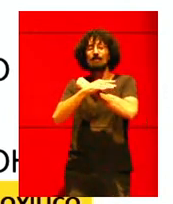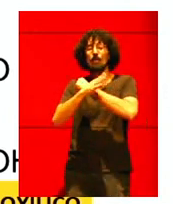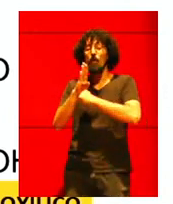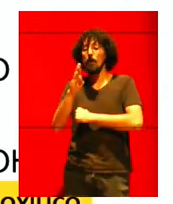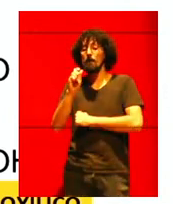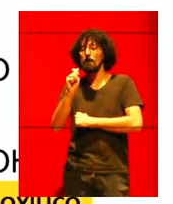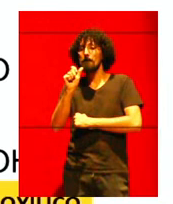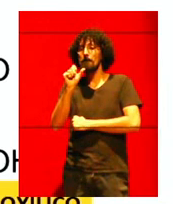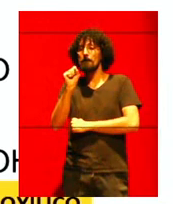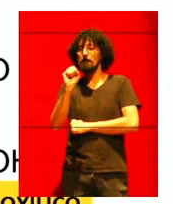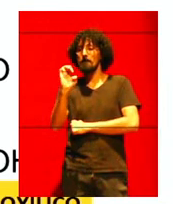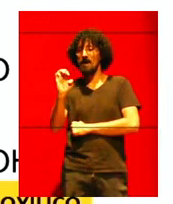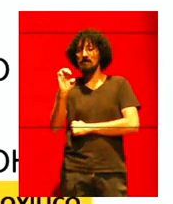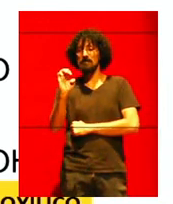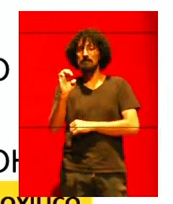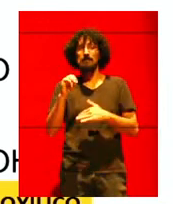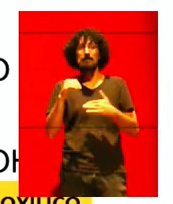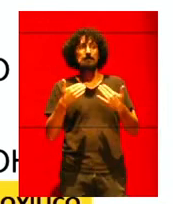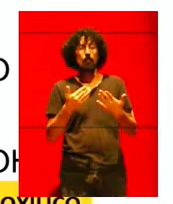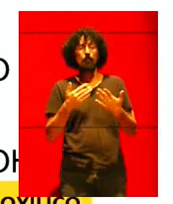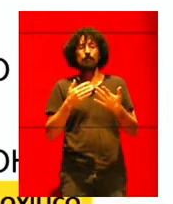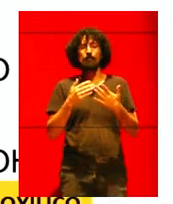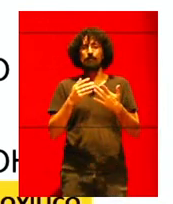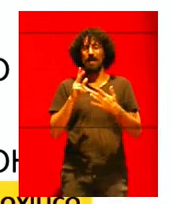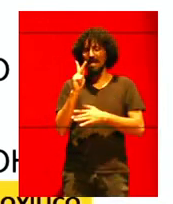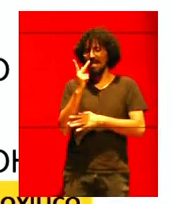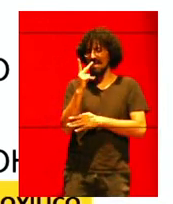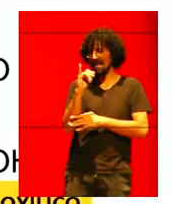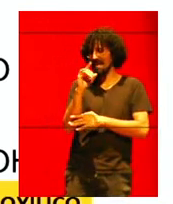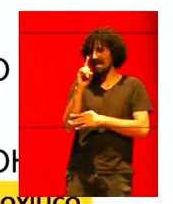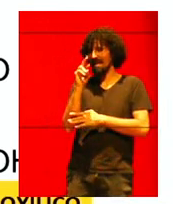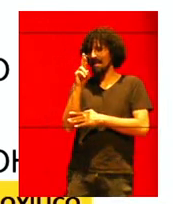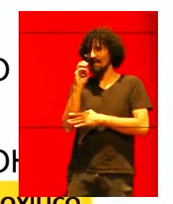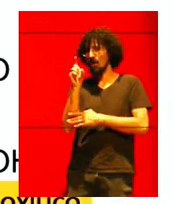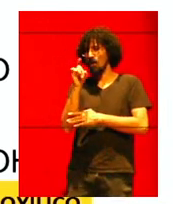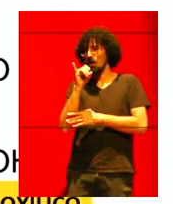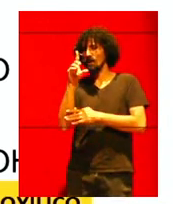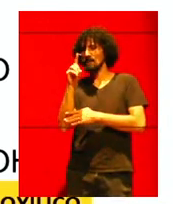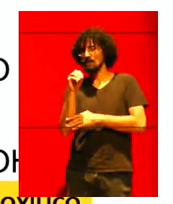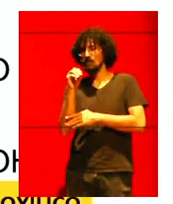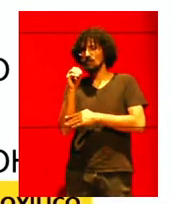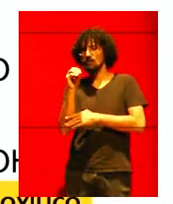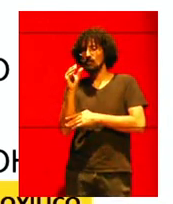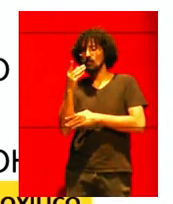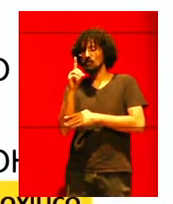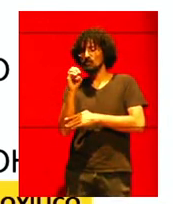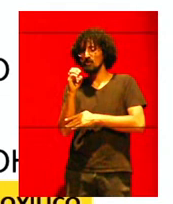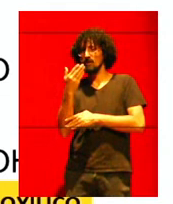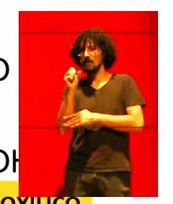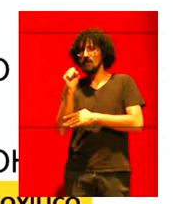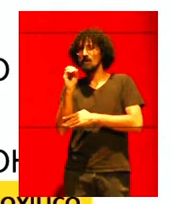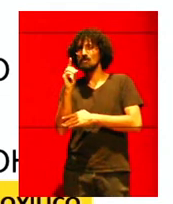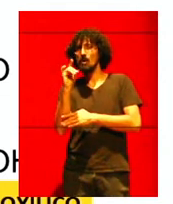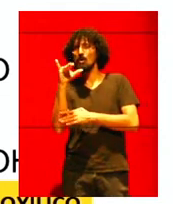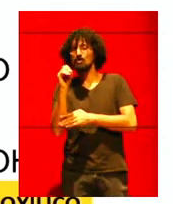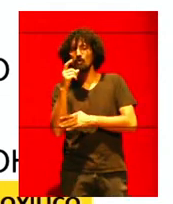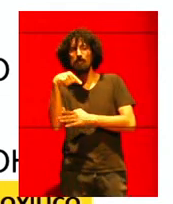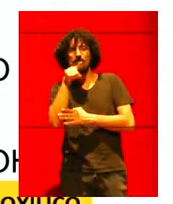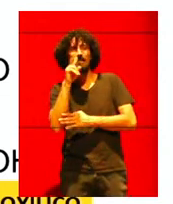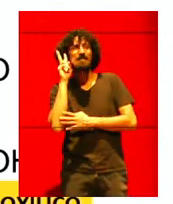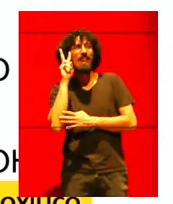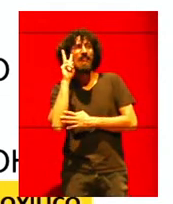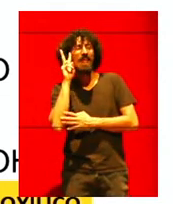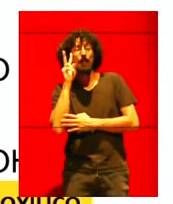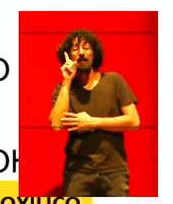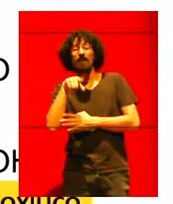ácido-base. Pessoal, hidróxido de sódio, que foi mencionado ali na última linha, vocês lembram que o hidróxido